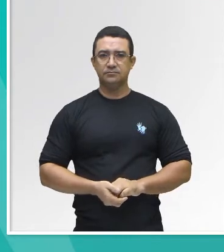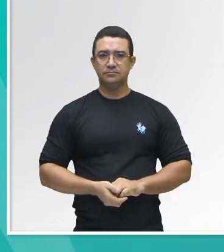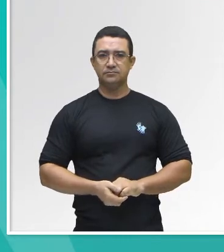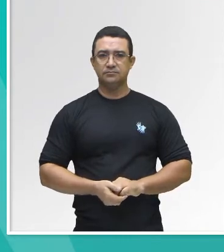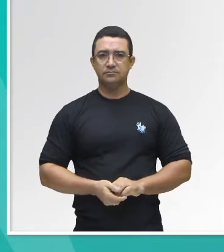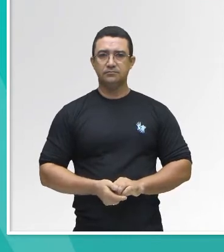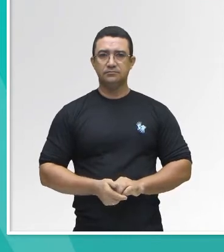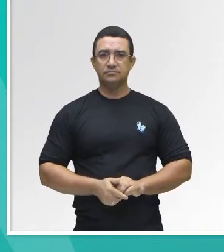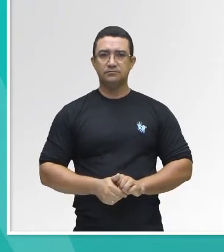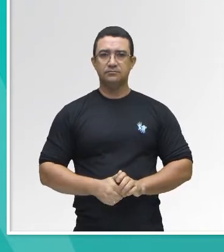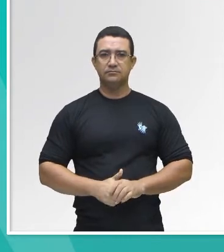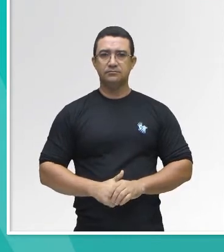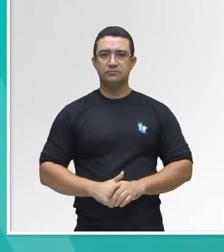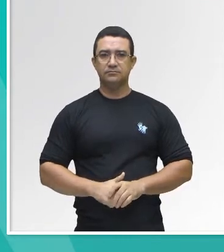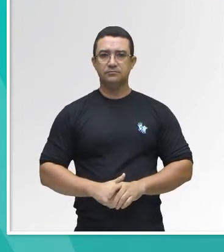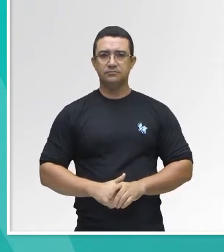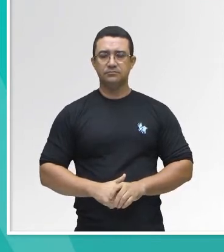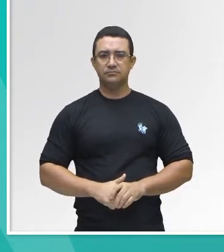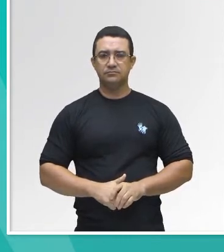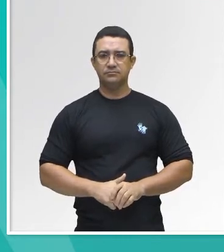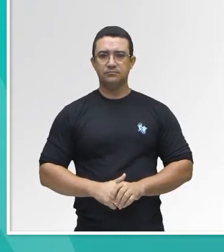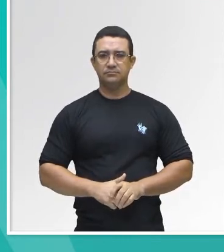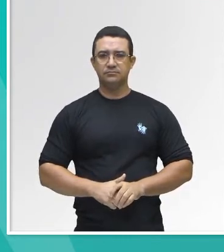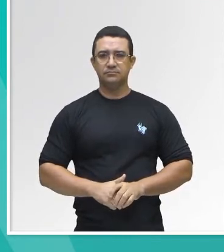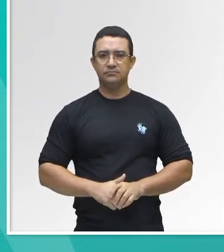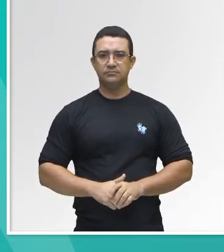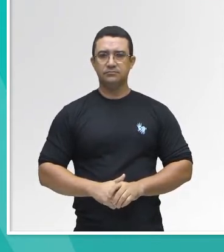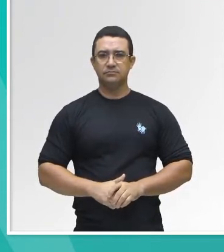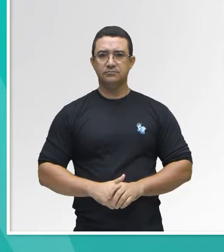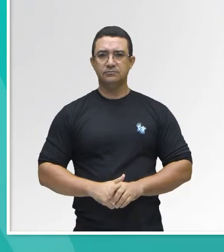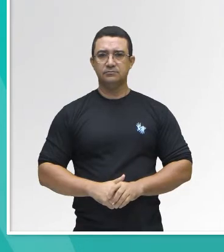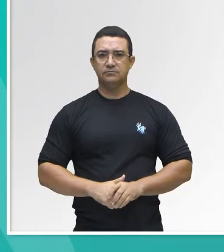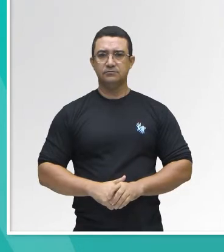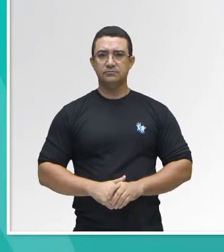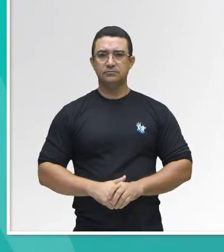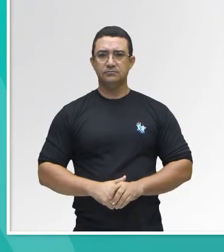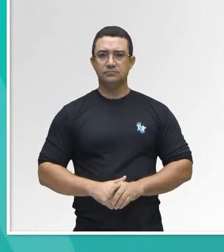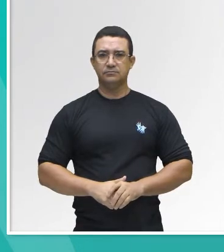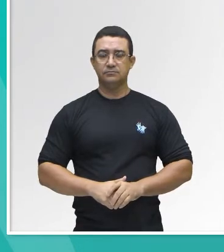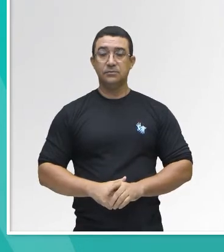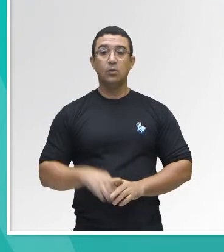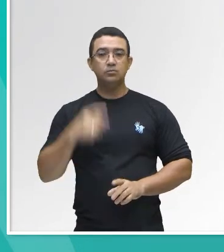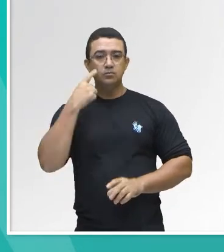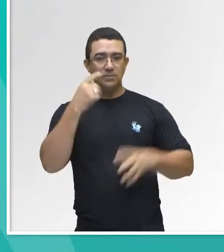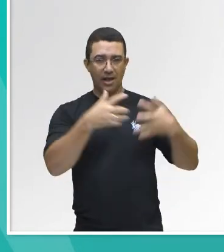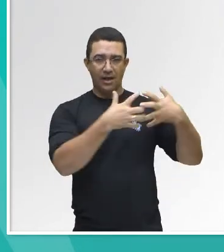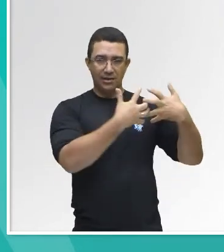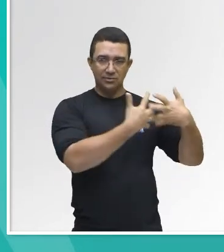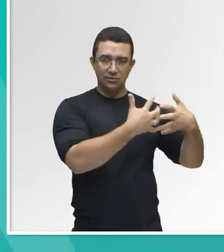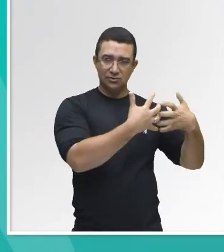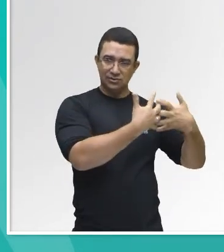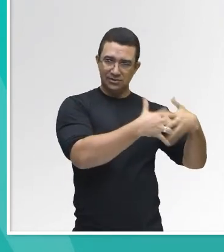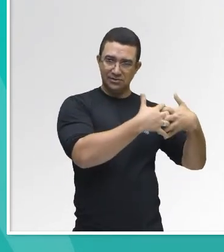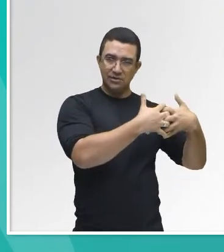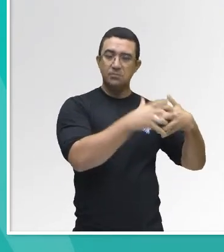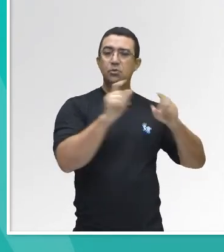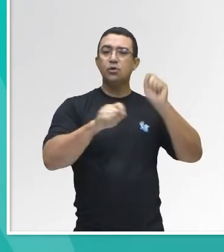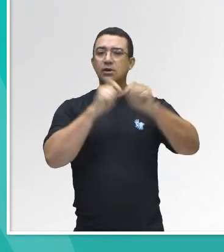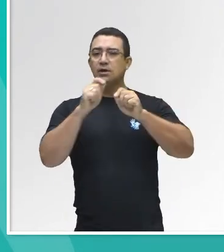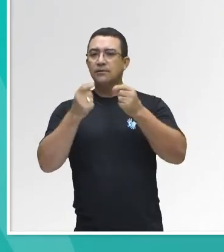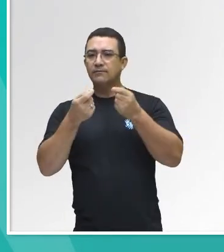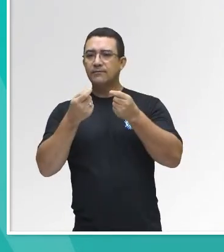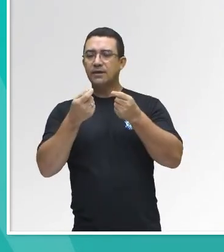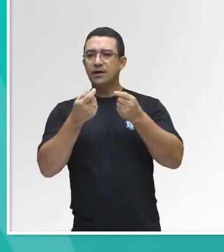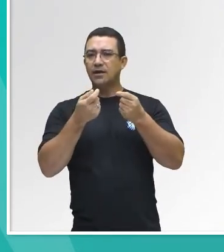nós temos aqui o raciocínio por sinais. Isso aqui é raciocínio por sinais. Então, nesse tipo